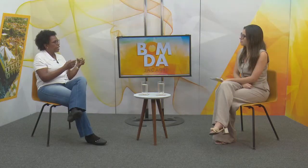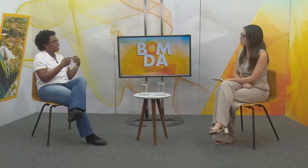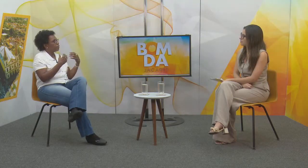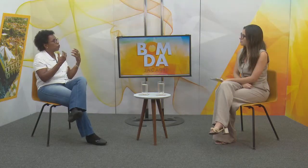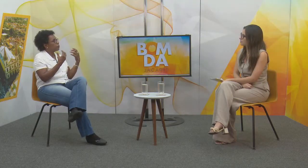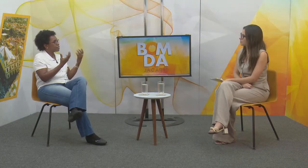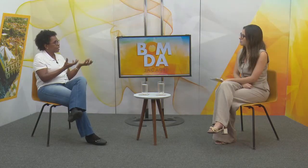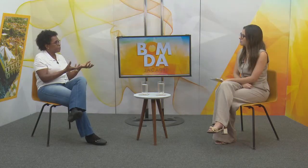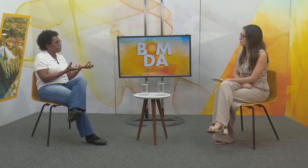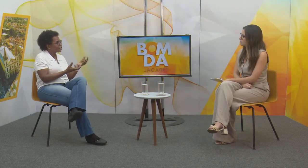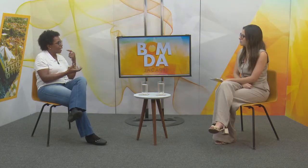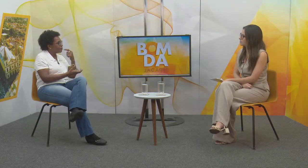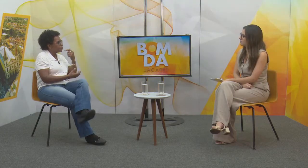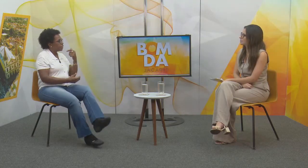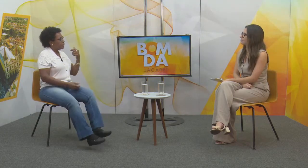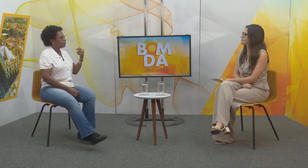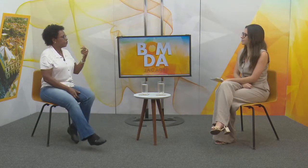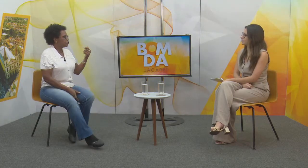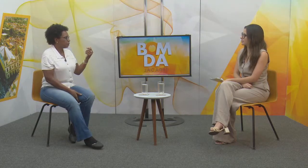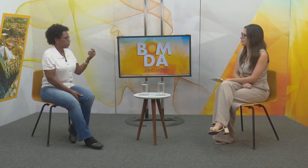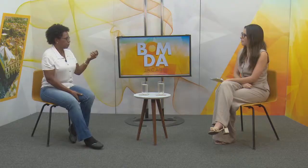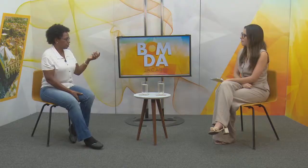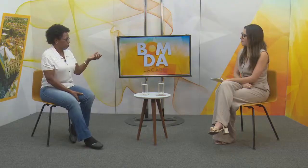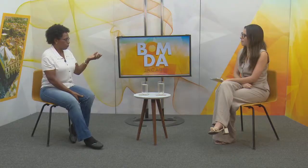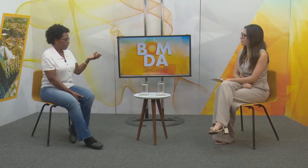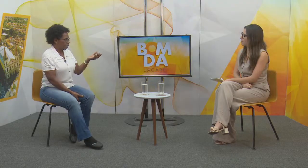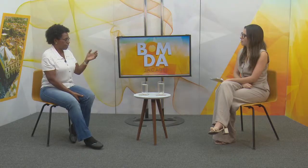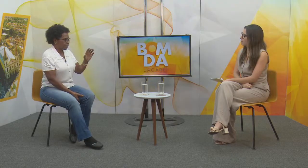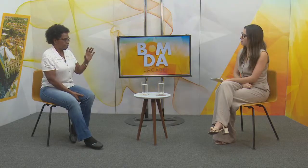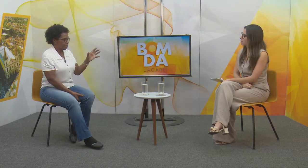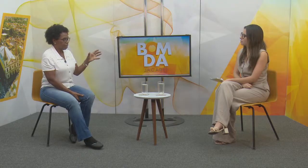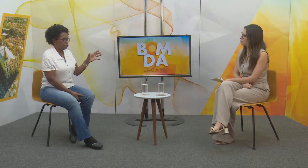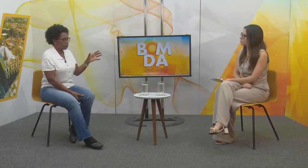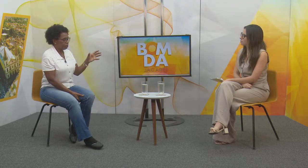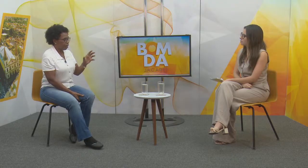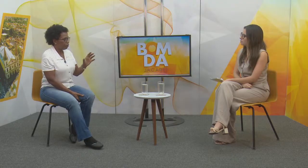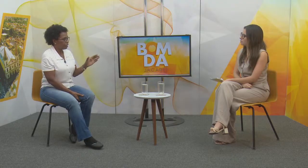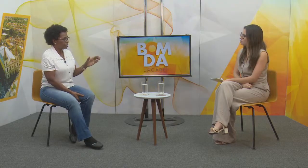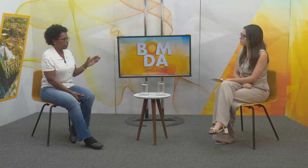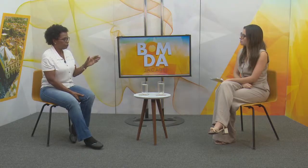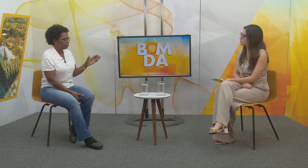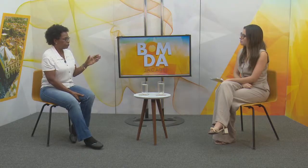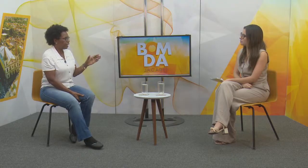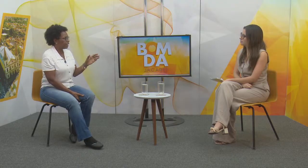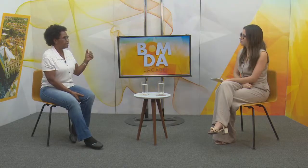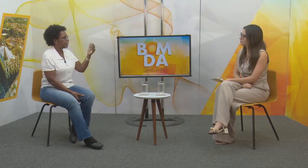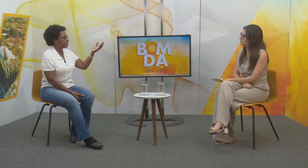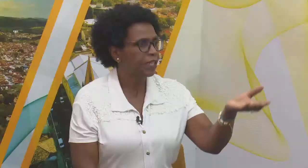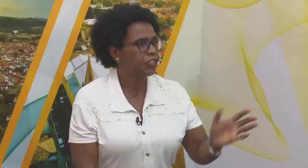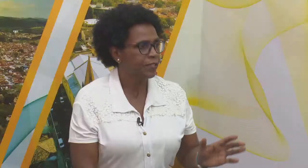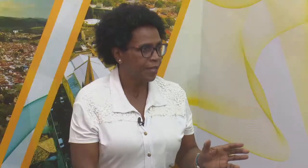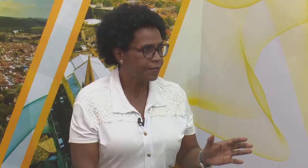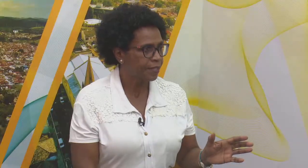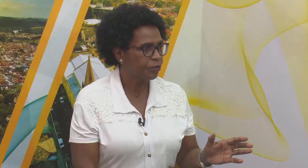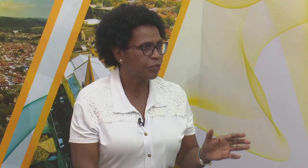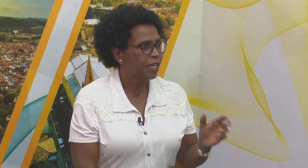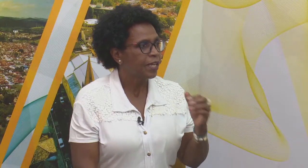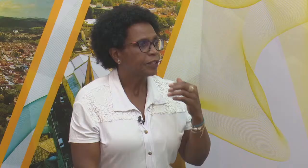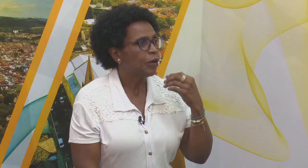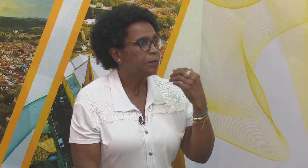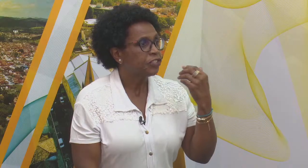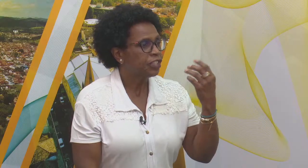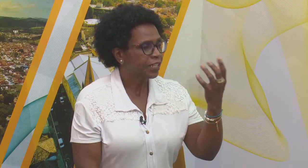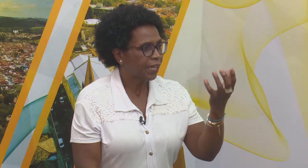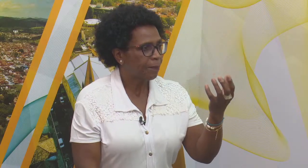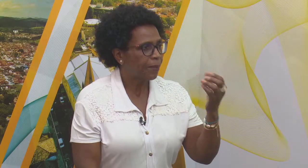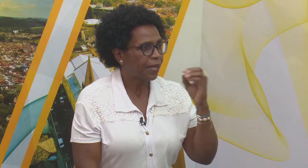daí ela vai começar a imitar. Então, tem uma criança que é não verbal, ela não fala ainda, ela tem já 6 anos.